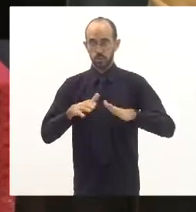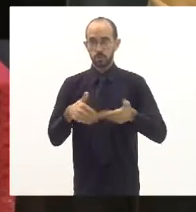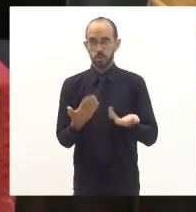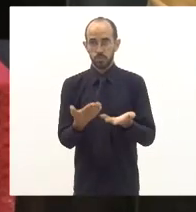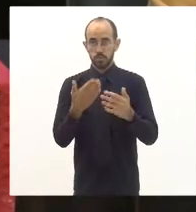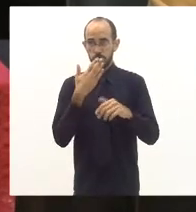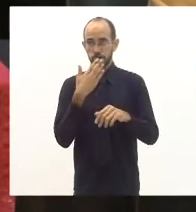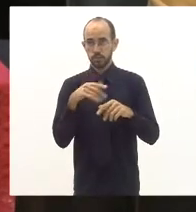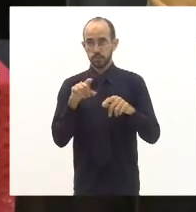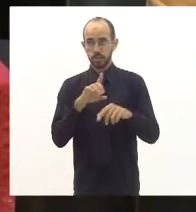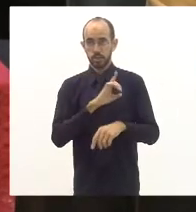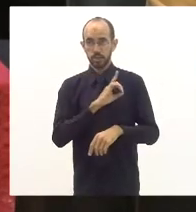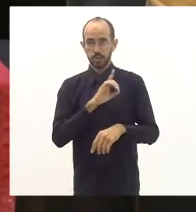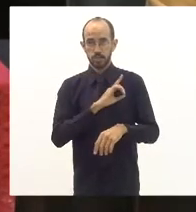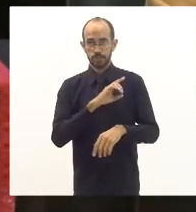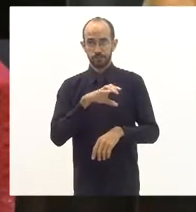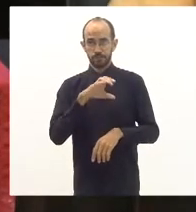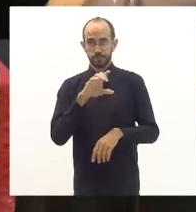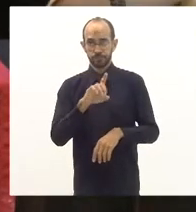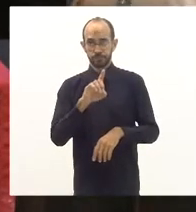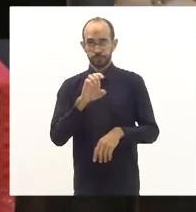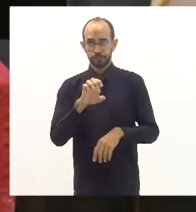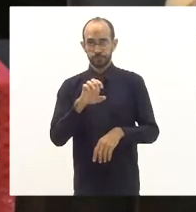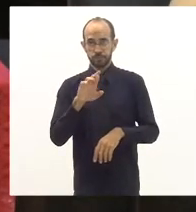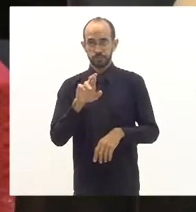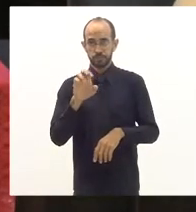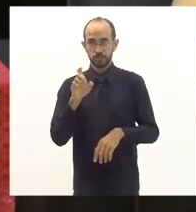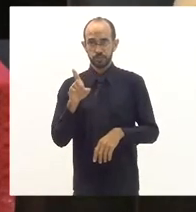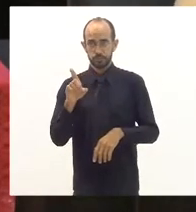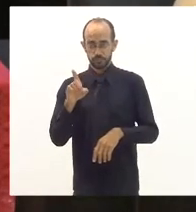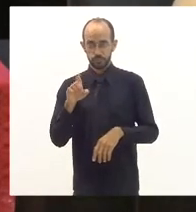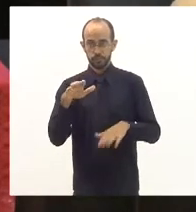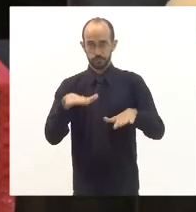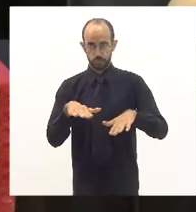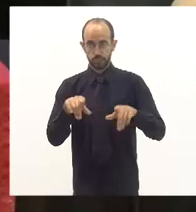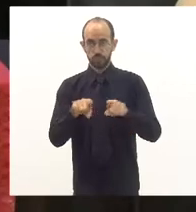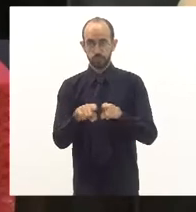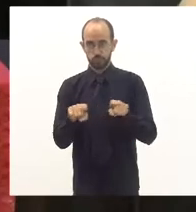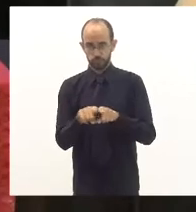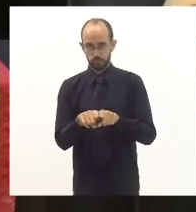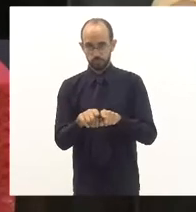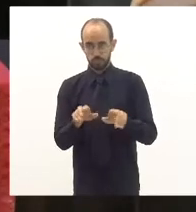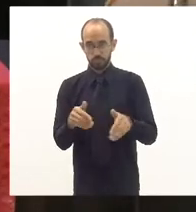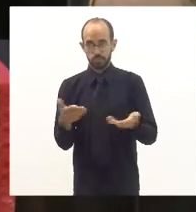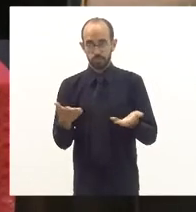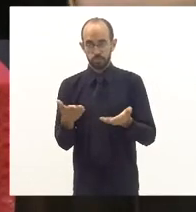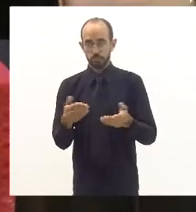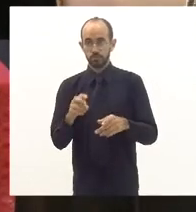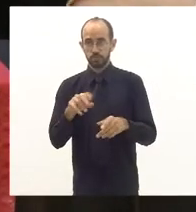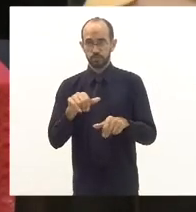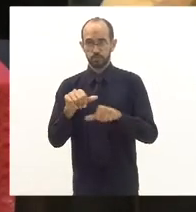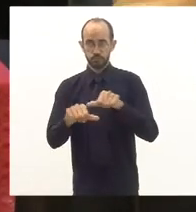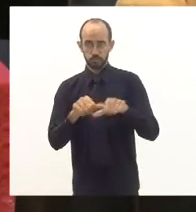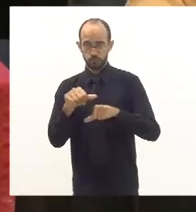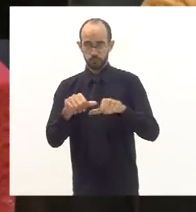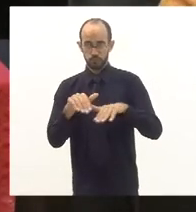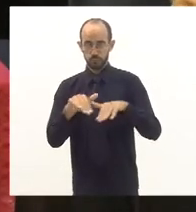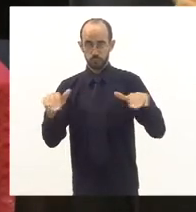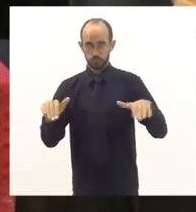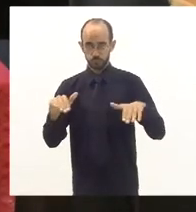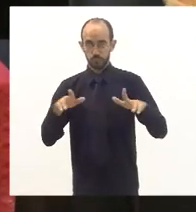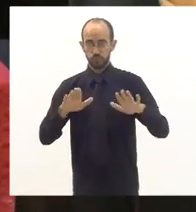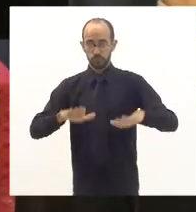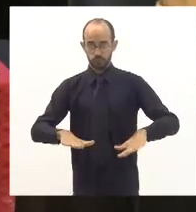para a nossa delegada da DECRAD também ficar na mesa. Então, nós vamos agora fazer uma recomposição da mesa,